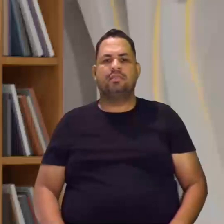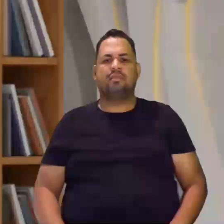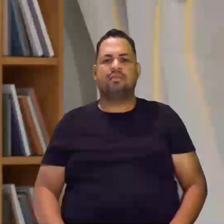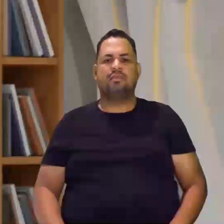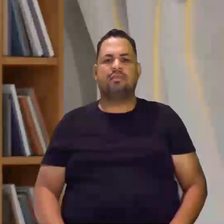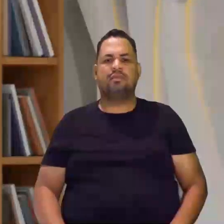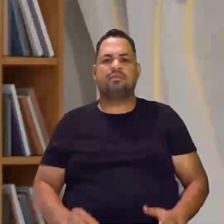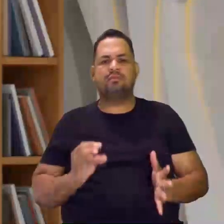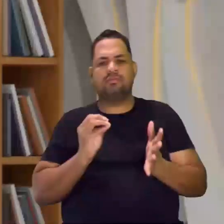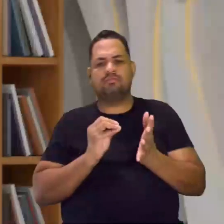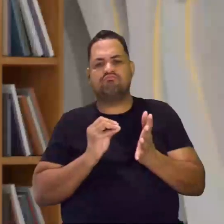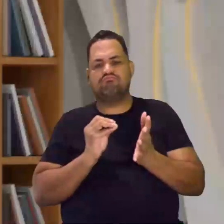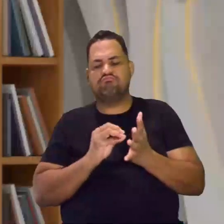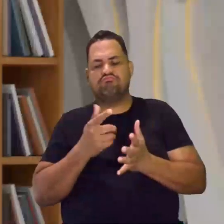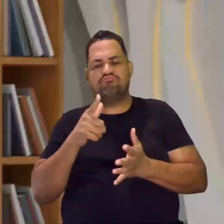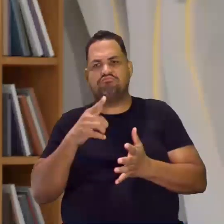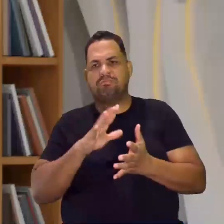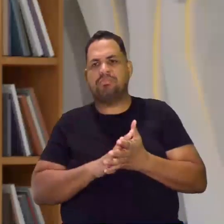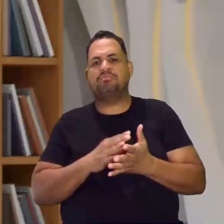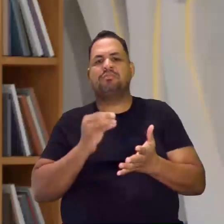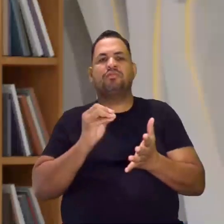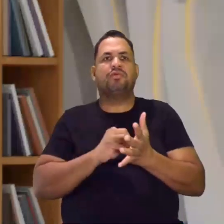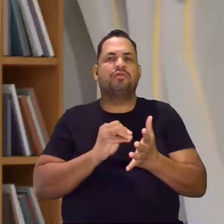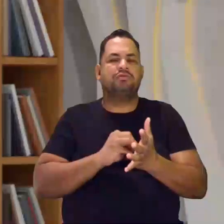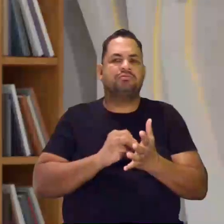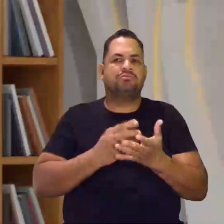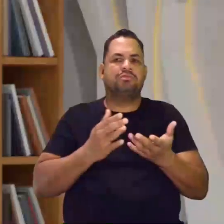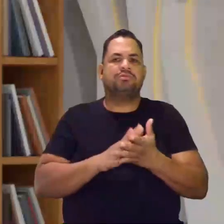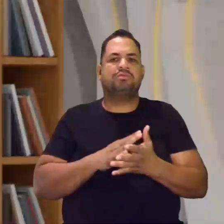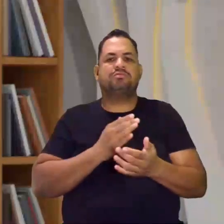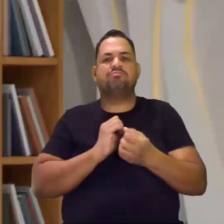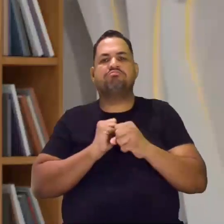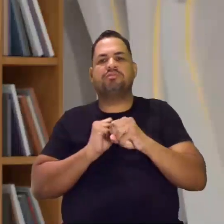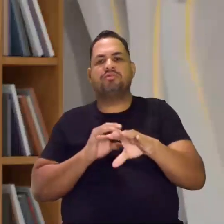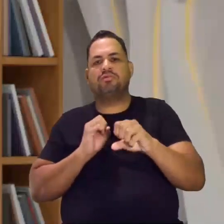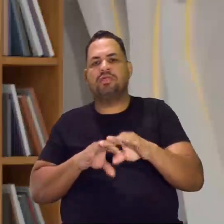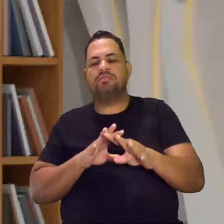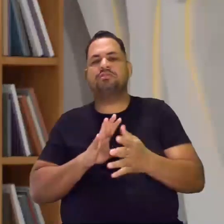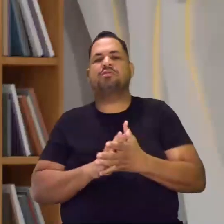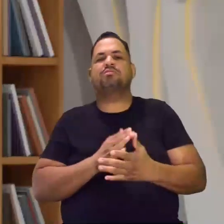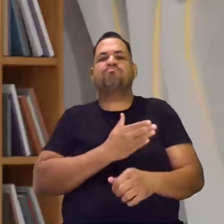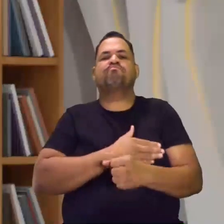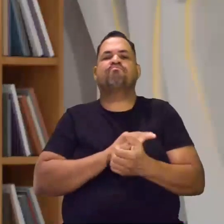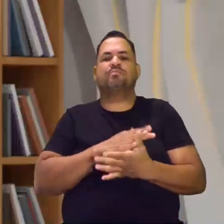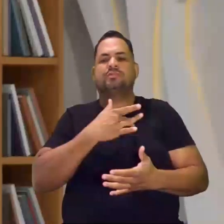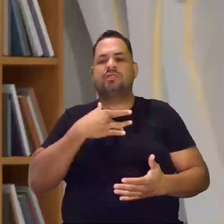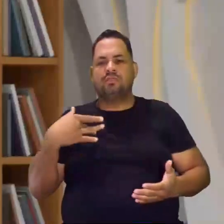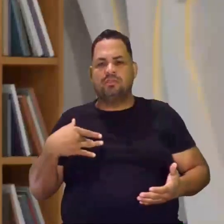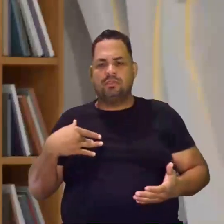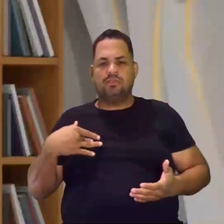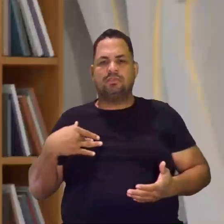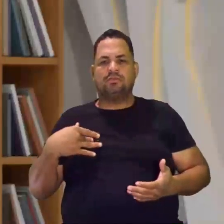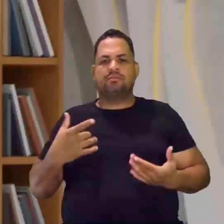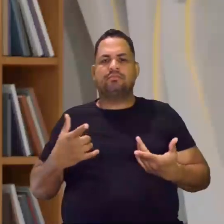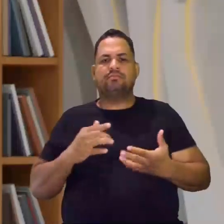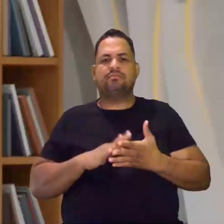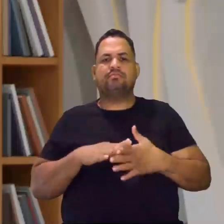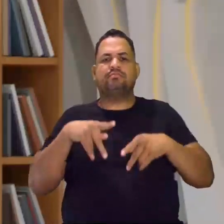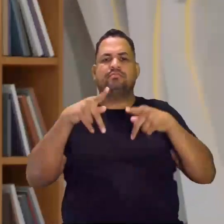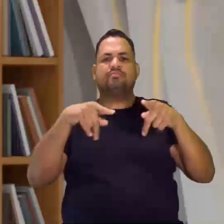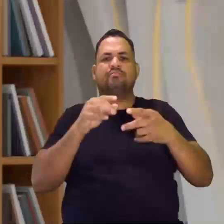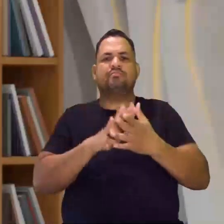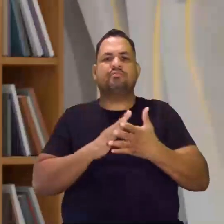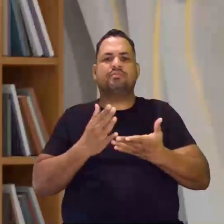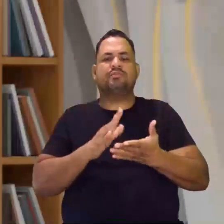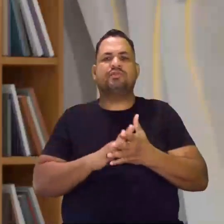Com falta de acesso à educação, à saúde, povos que existe um imaginário